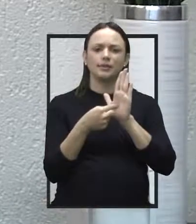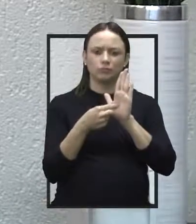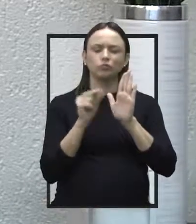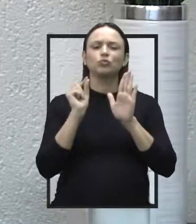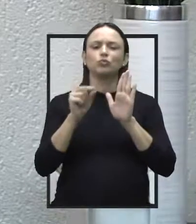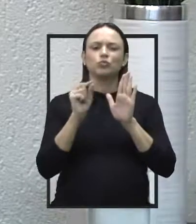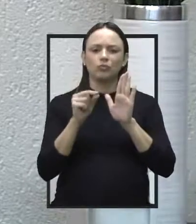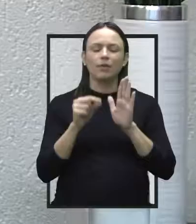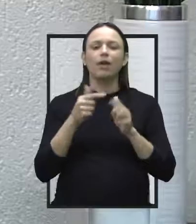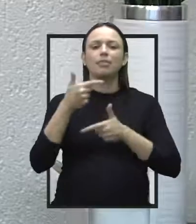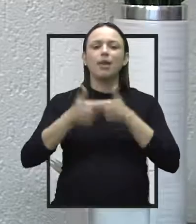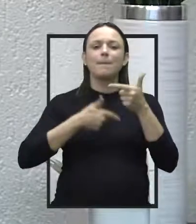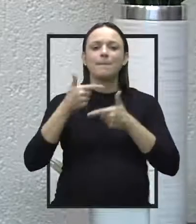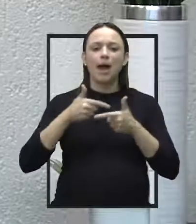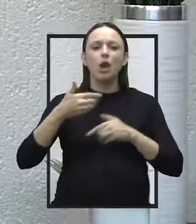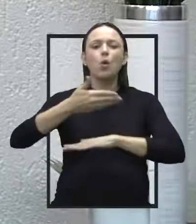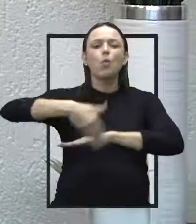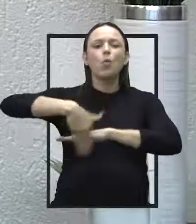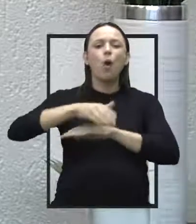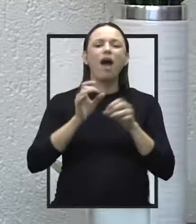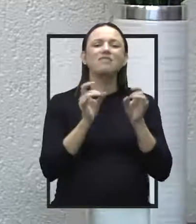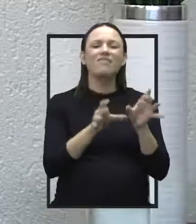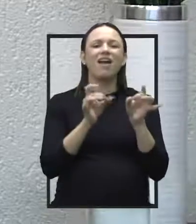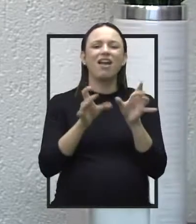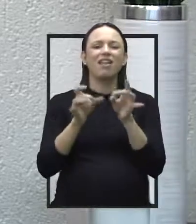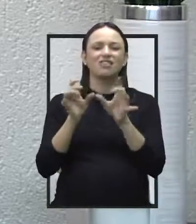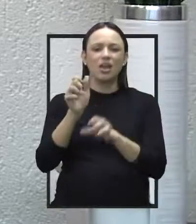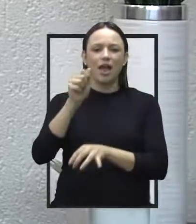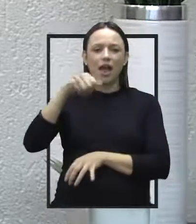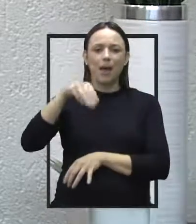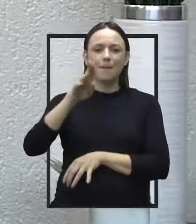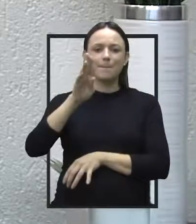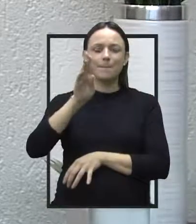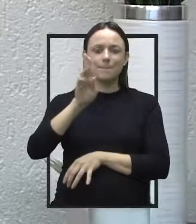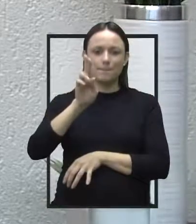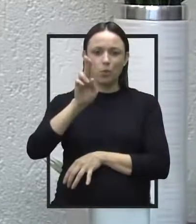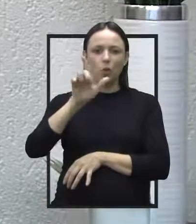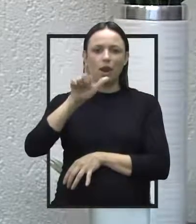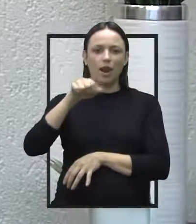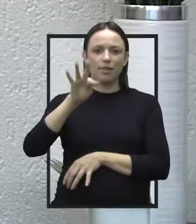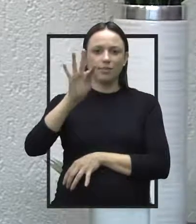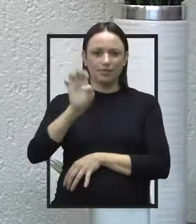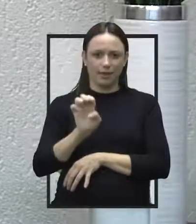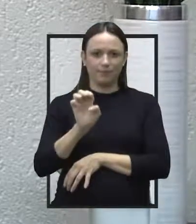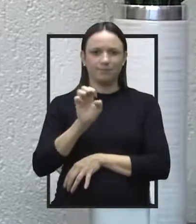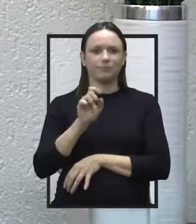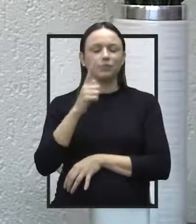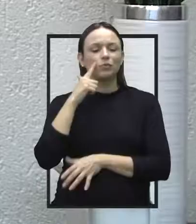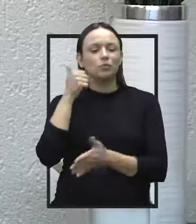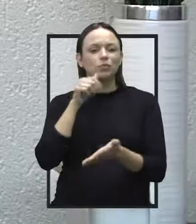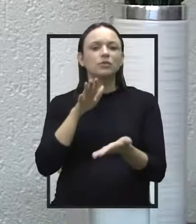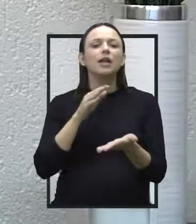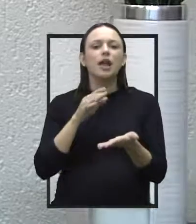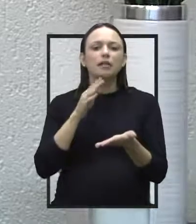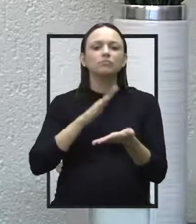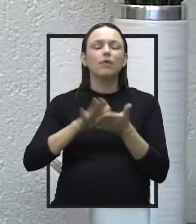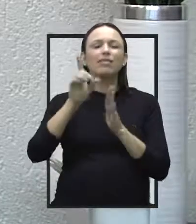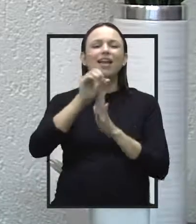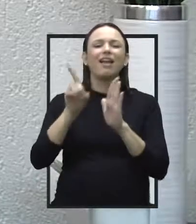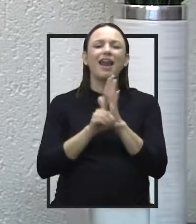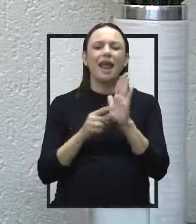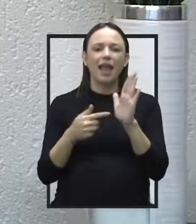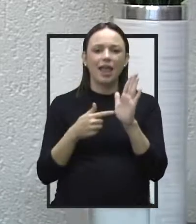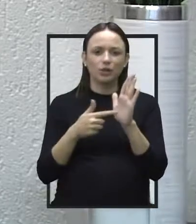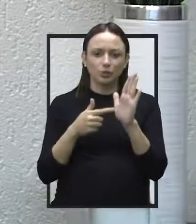a atividade ambulante aqui na nossa cidade. Essas alterações são necessárias para que a Prefeitura consiga emitir o decreto que vai,